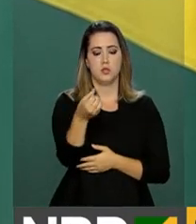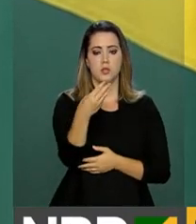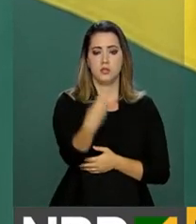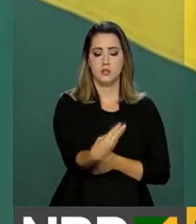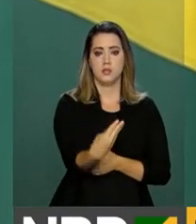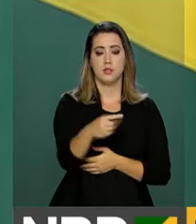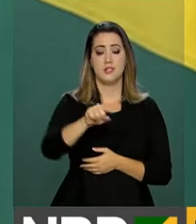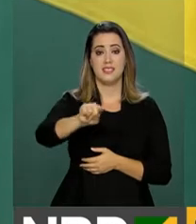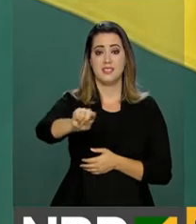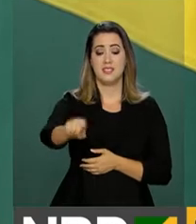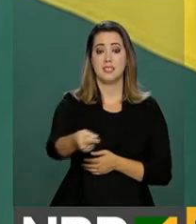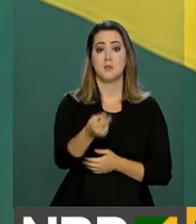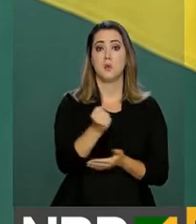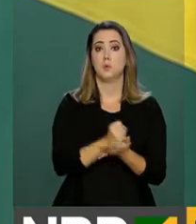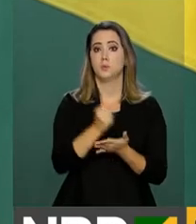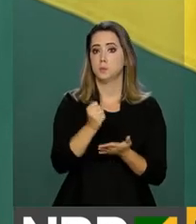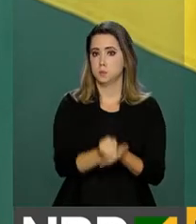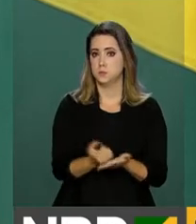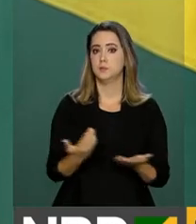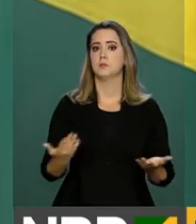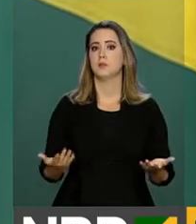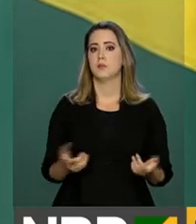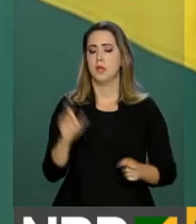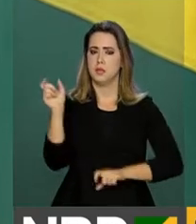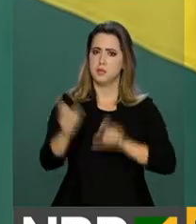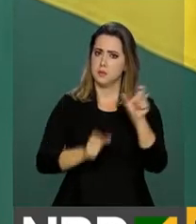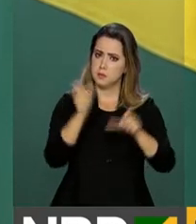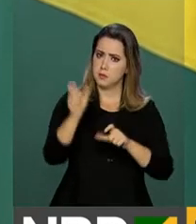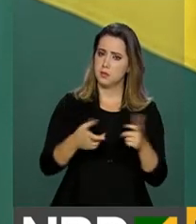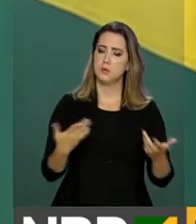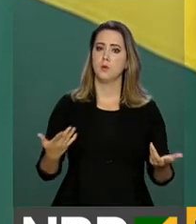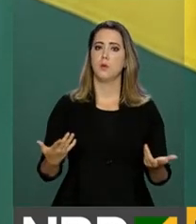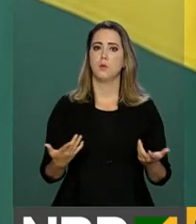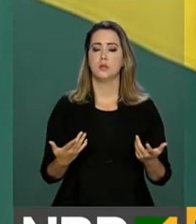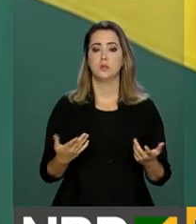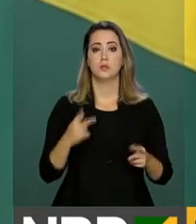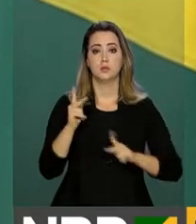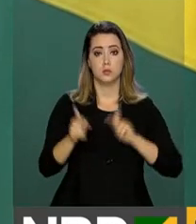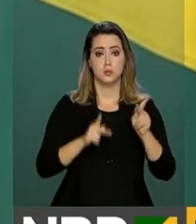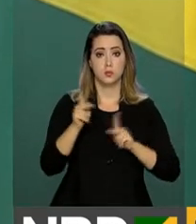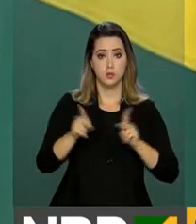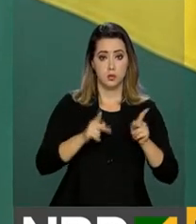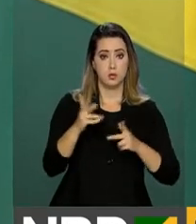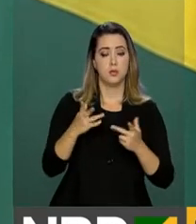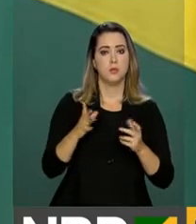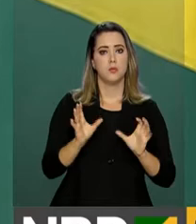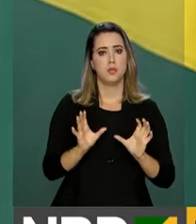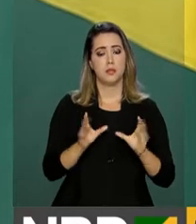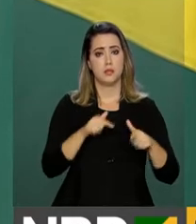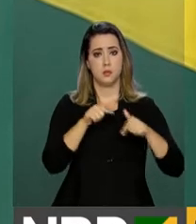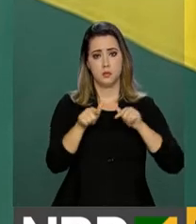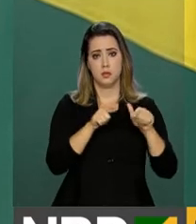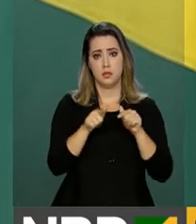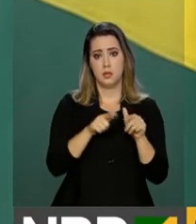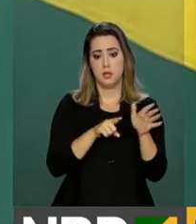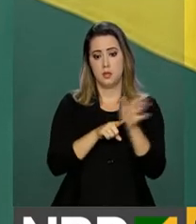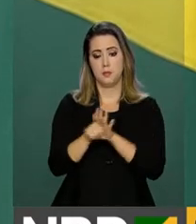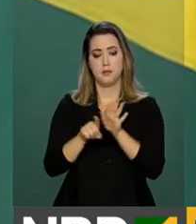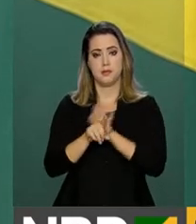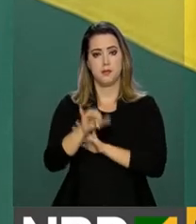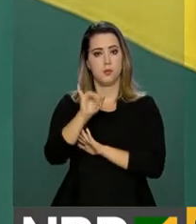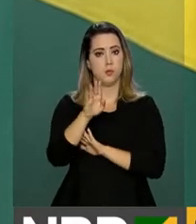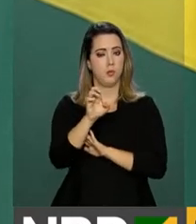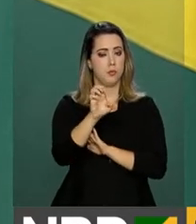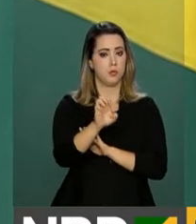e 400 a população ocupada por exemplo pelo ibge